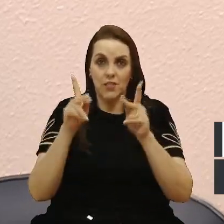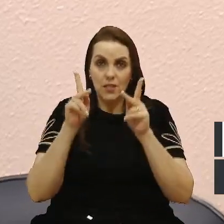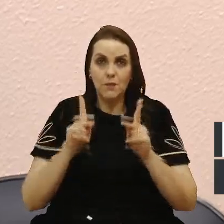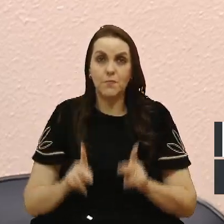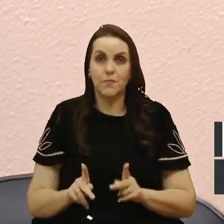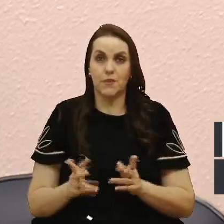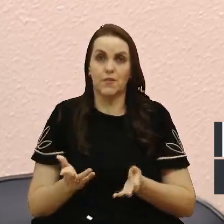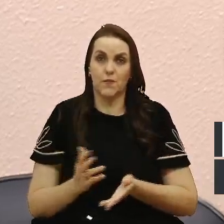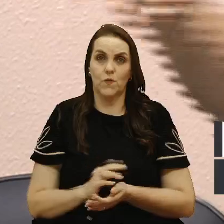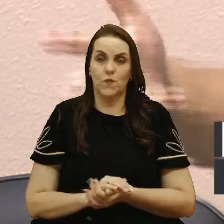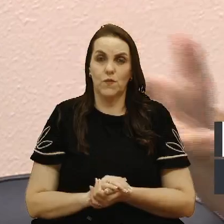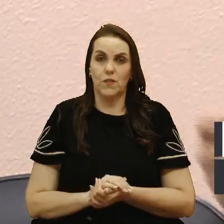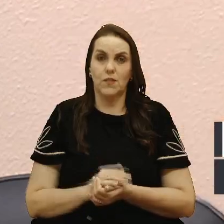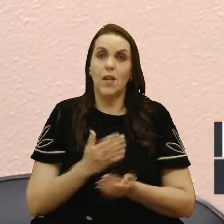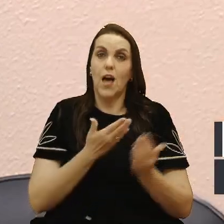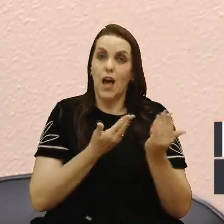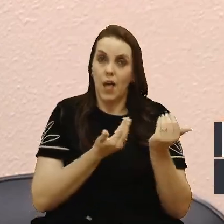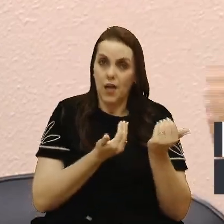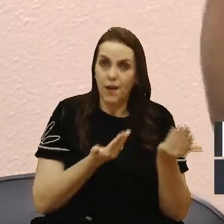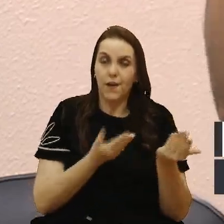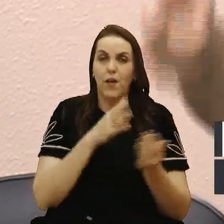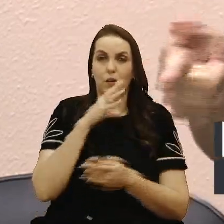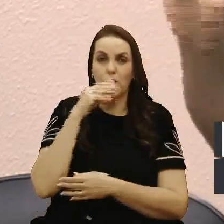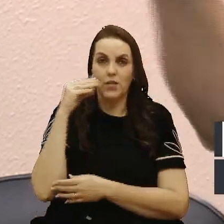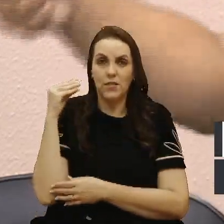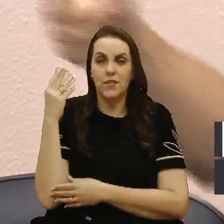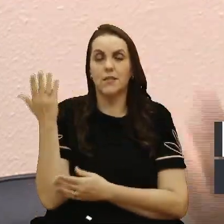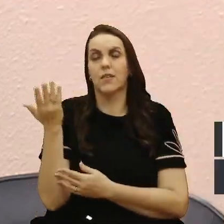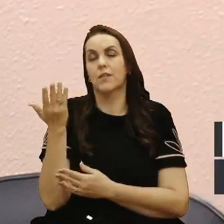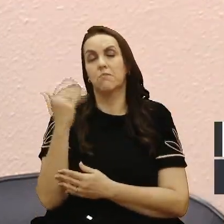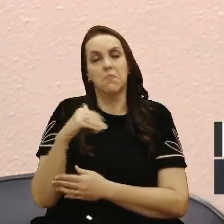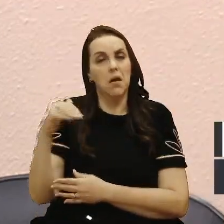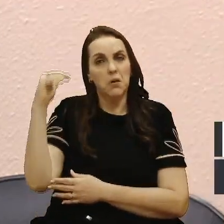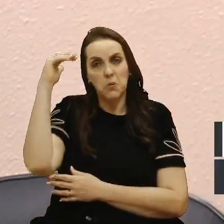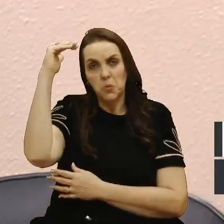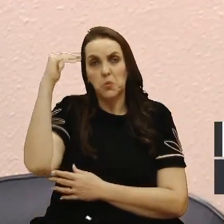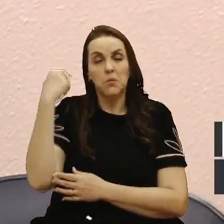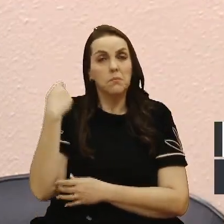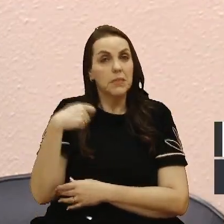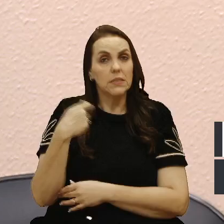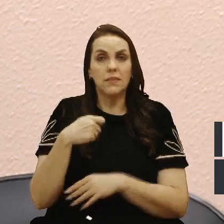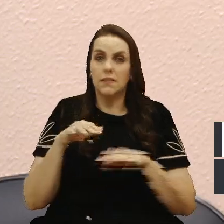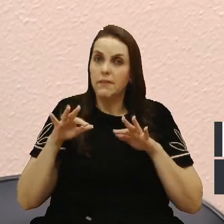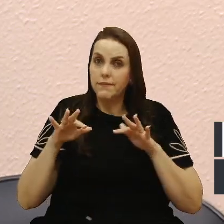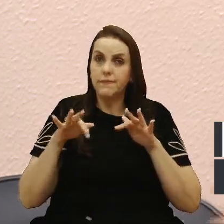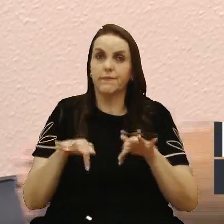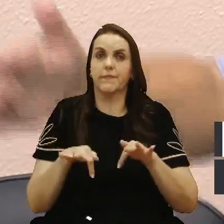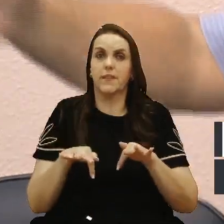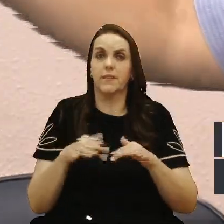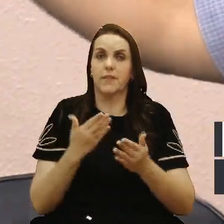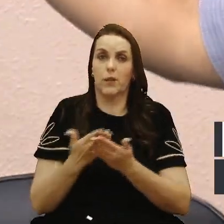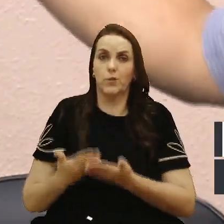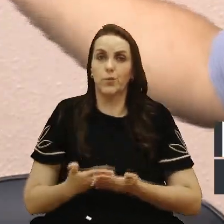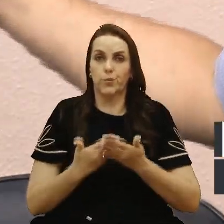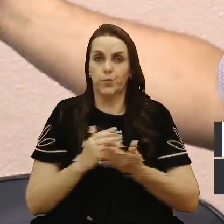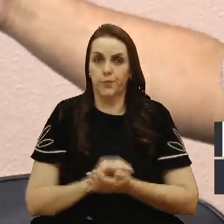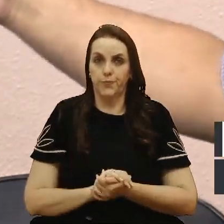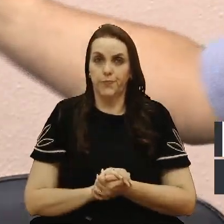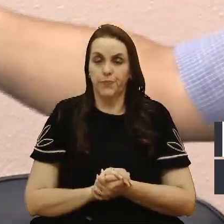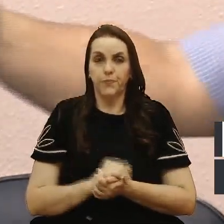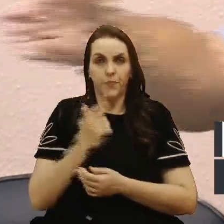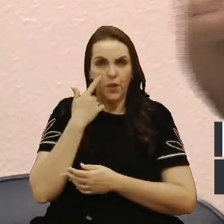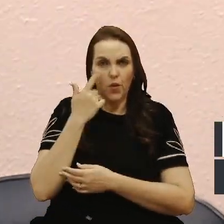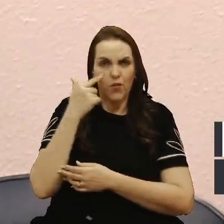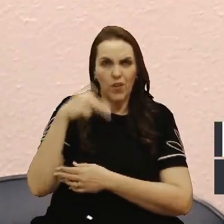pessoas, de adolescentes, de adultos que precisam concluir os seus estudos. Eu tenho visto no